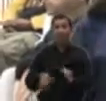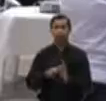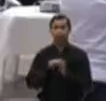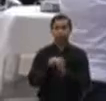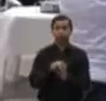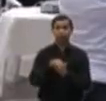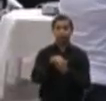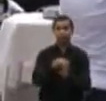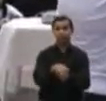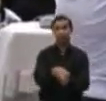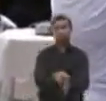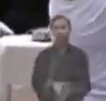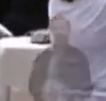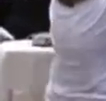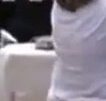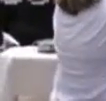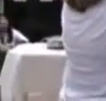cavalo.